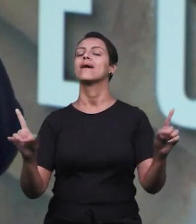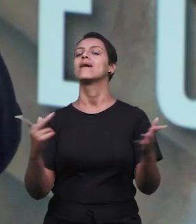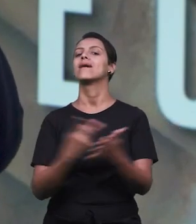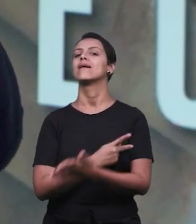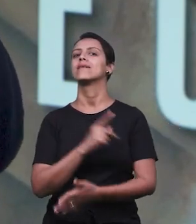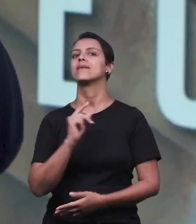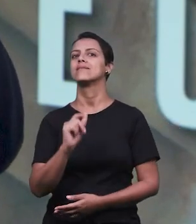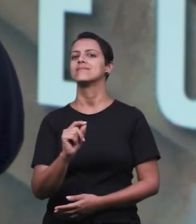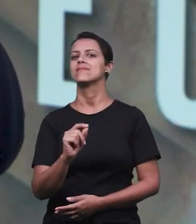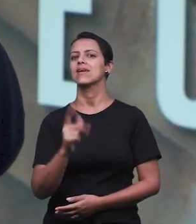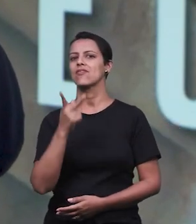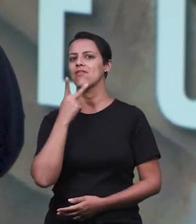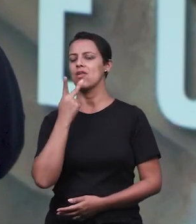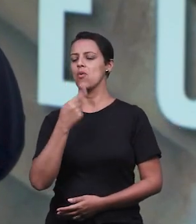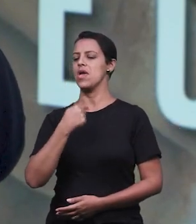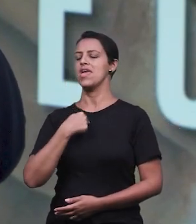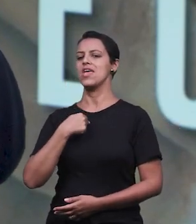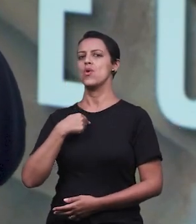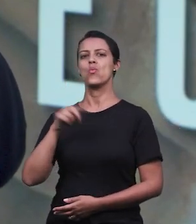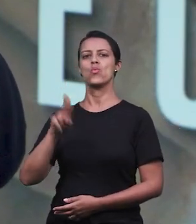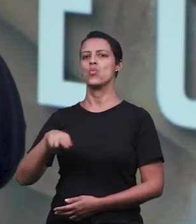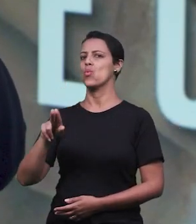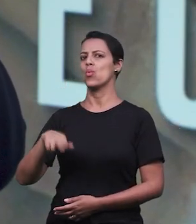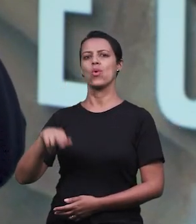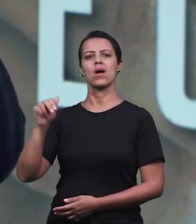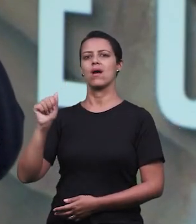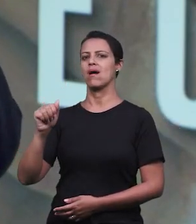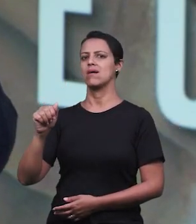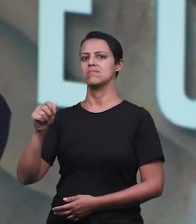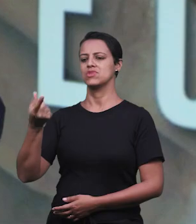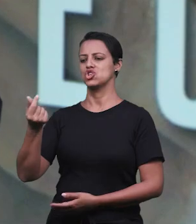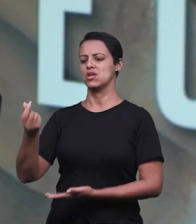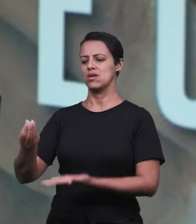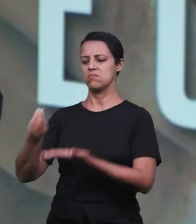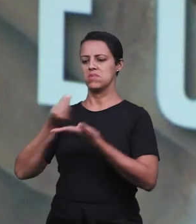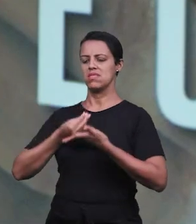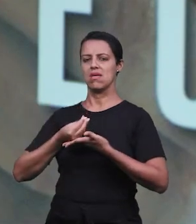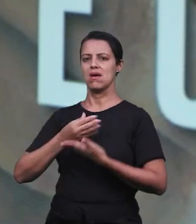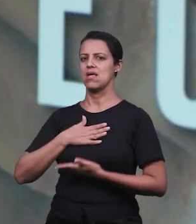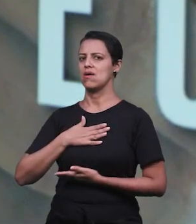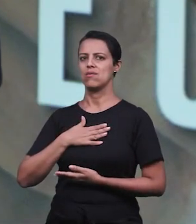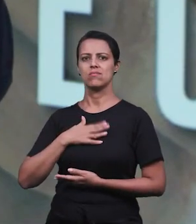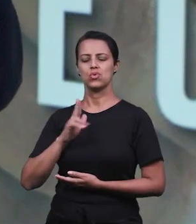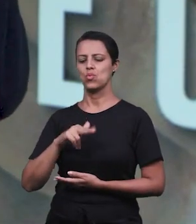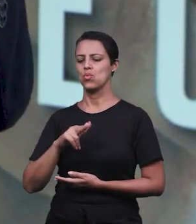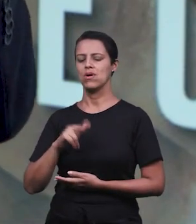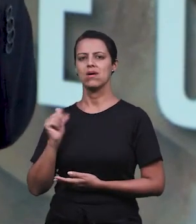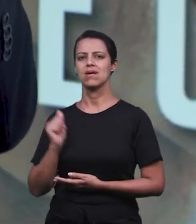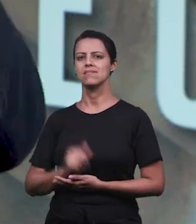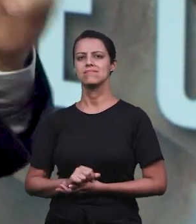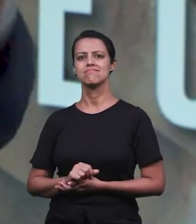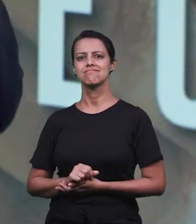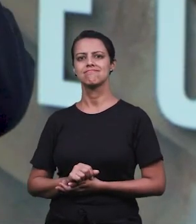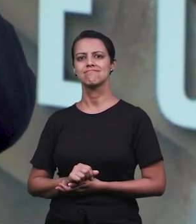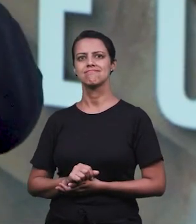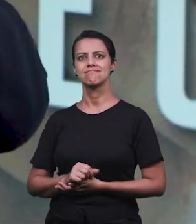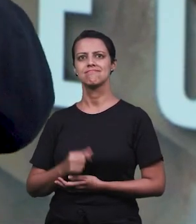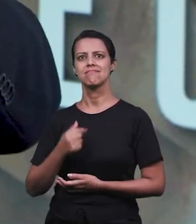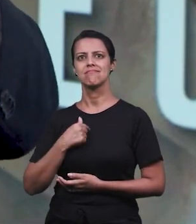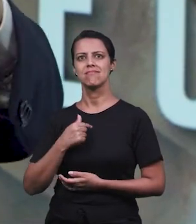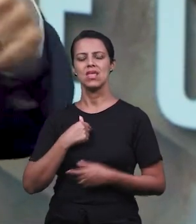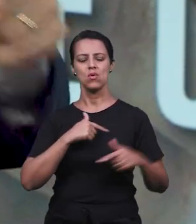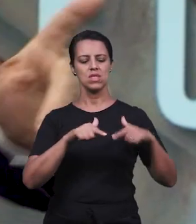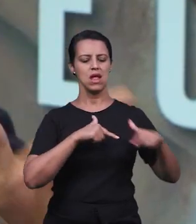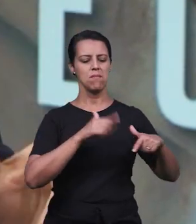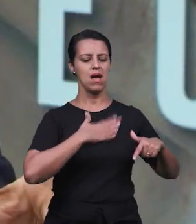eu de nenhuma dessas coisas usei. ninguém vai me tirar essa glória. Eu trabalho com